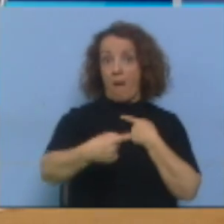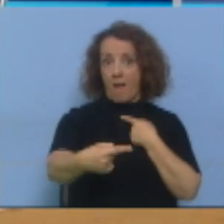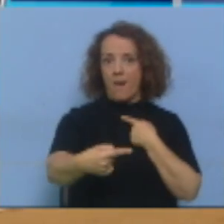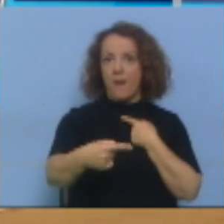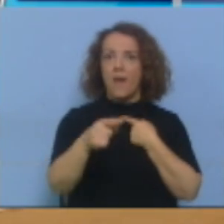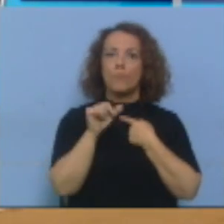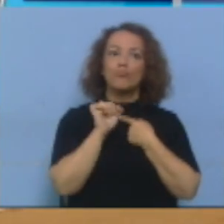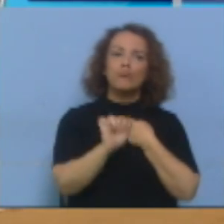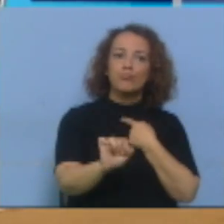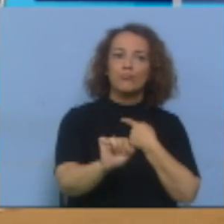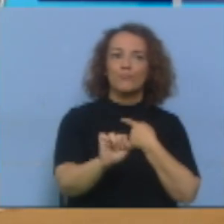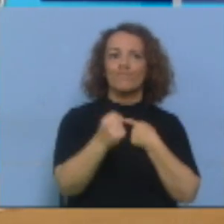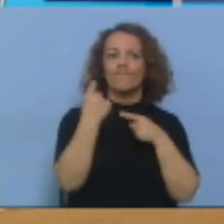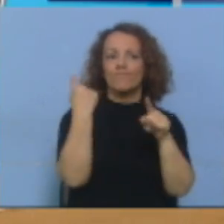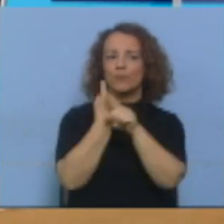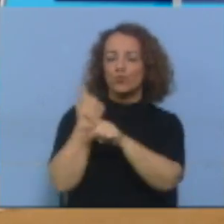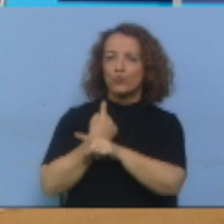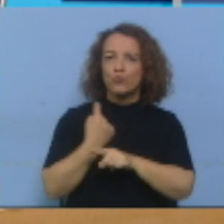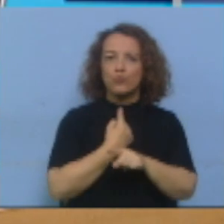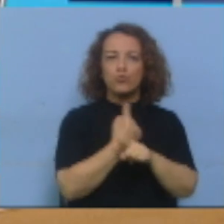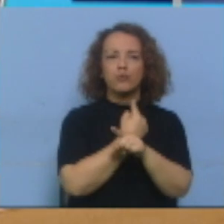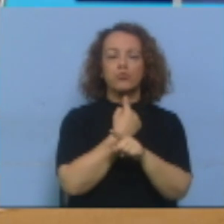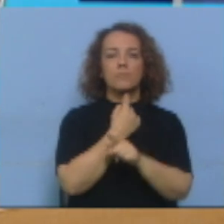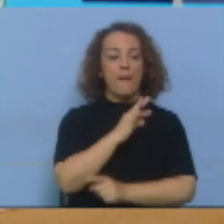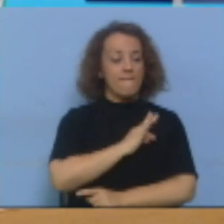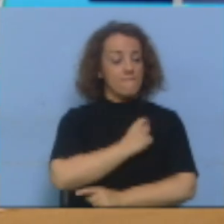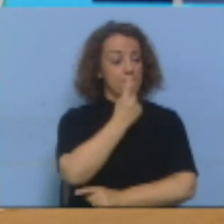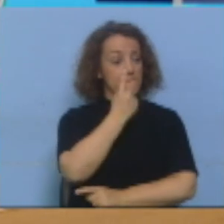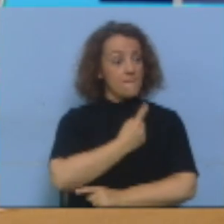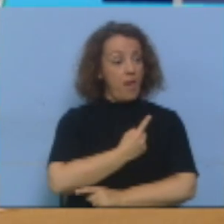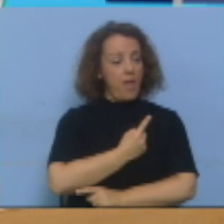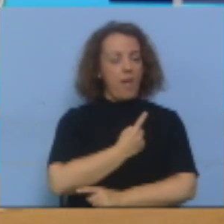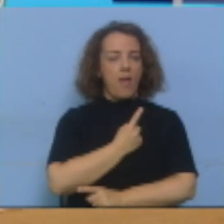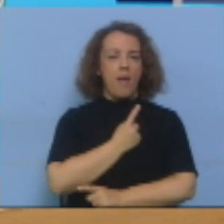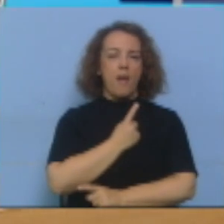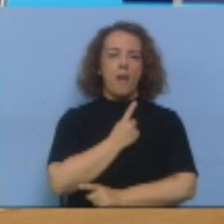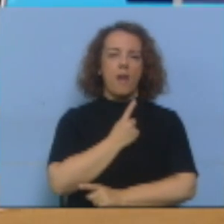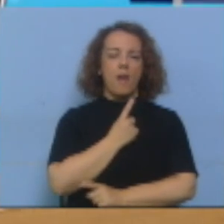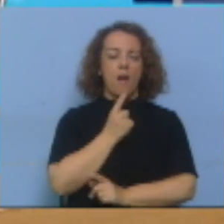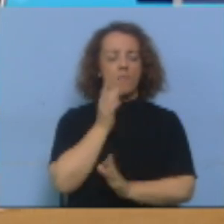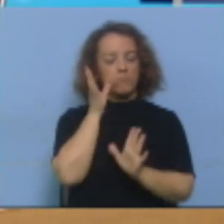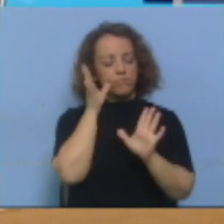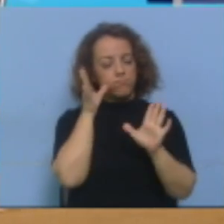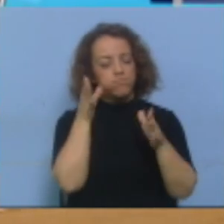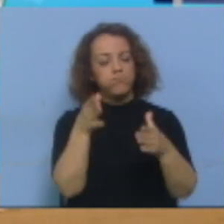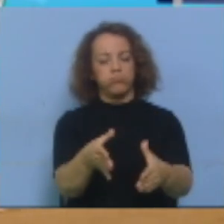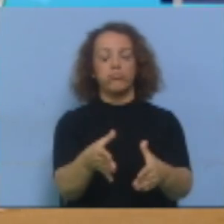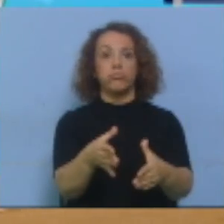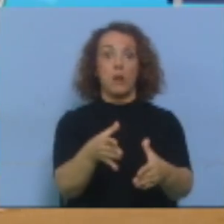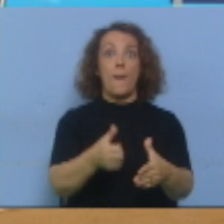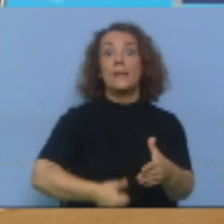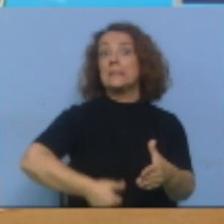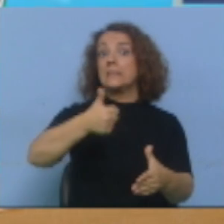culmina tudo aquilo que é a celebração da fé. O centro da nossa celebração da fé, que é a Páscoa,